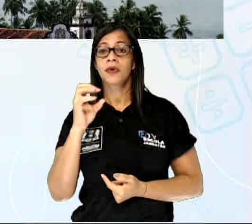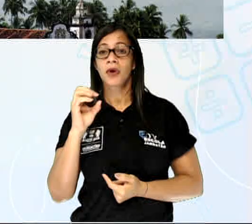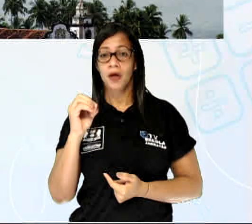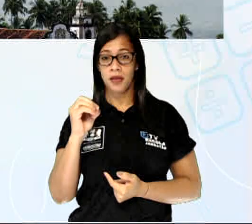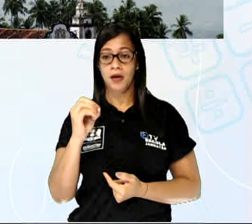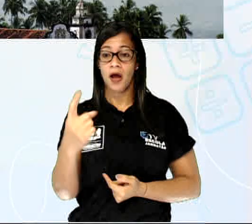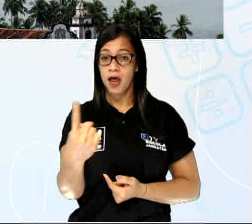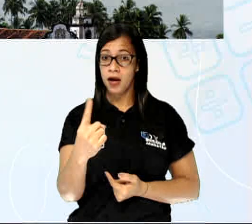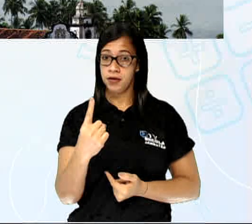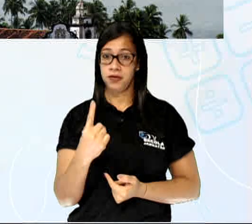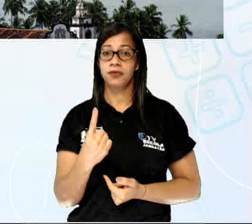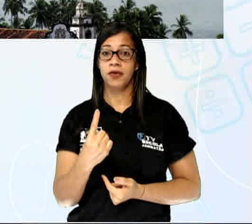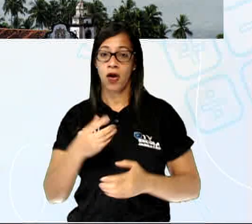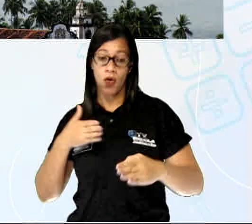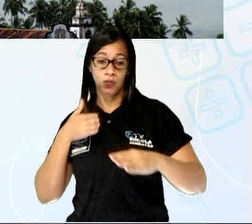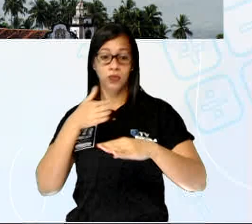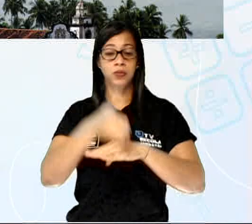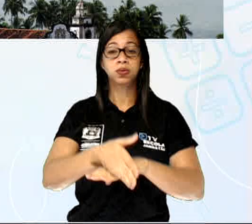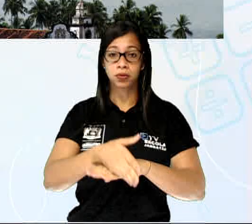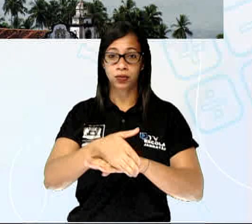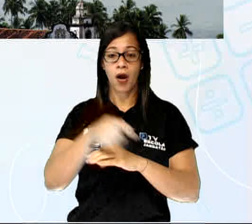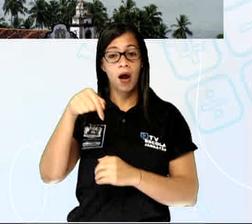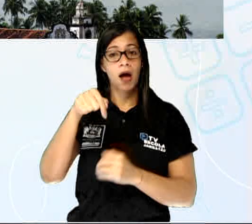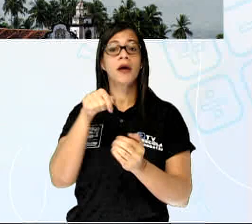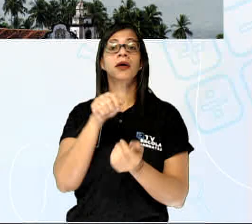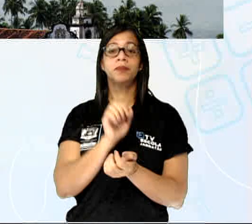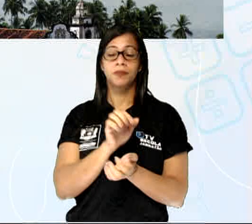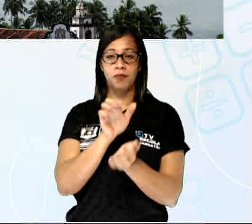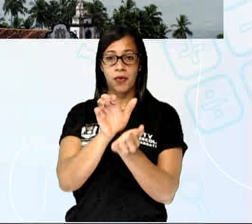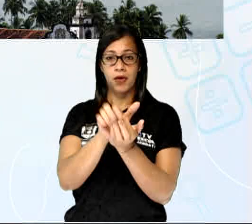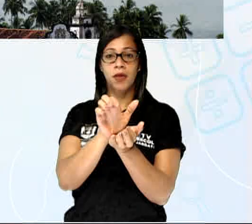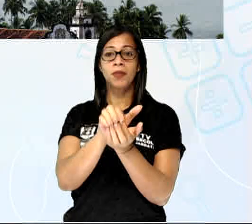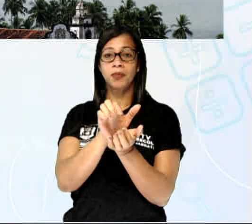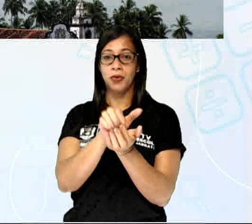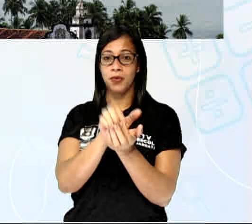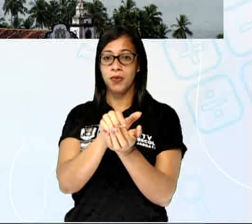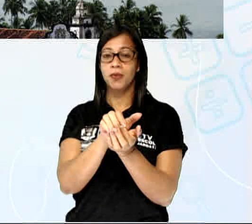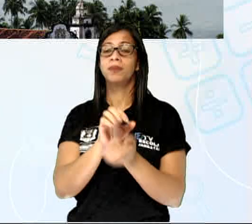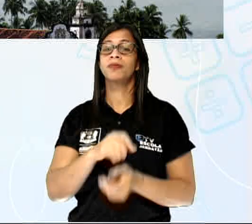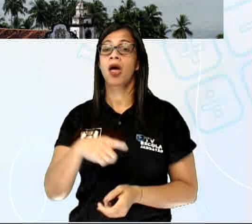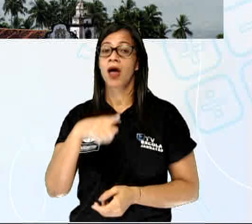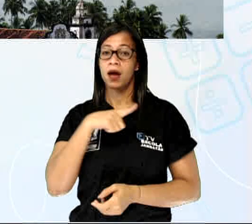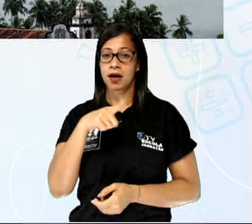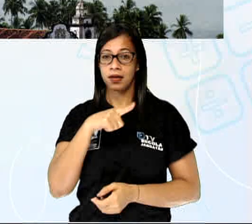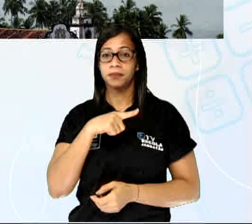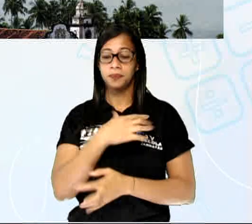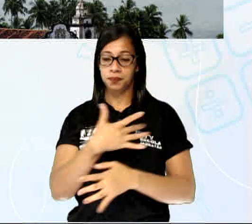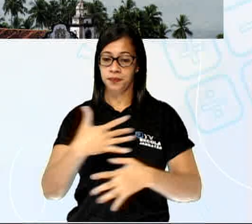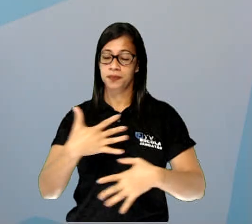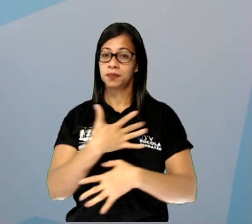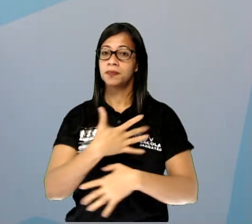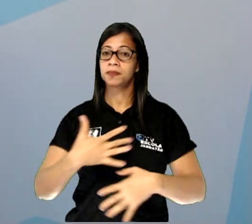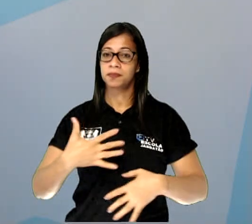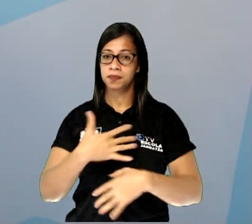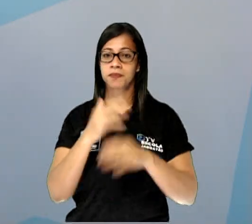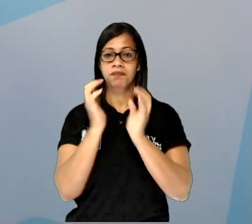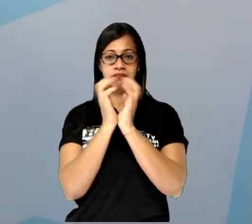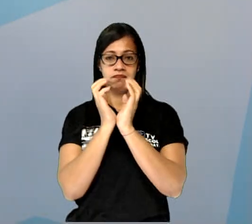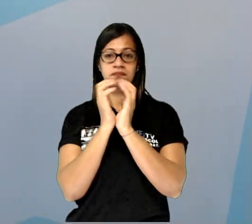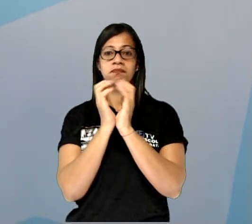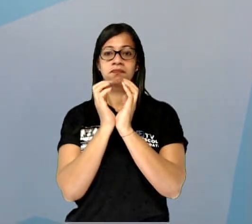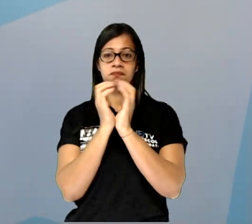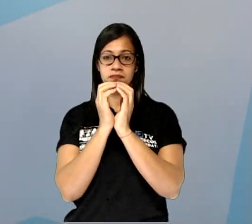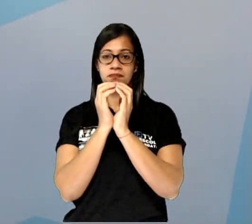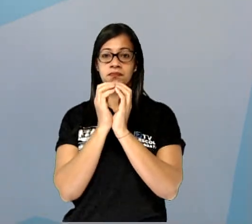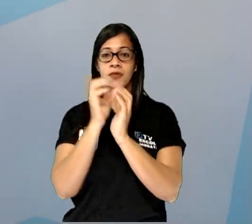um sucesso na sua invasão em Pernambuco e fundam a nossa cidade Maurícia, o grande Recife, nosso Recife. Recife